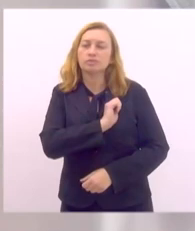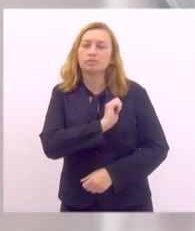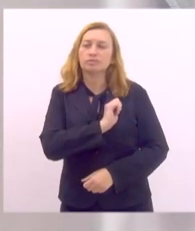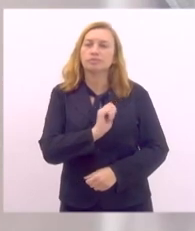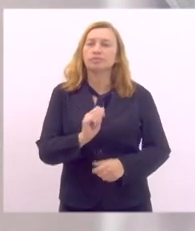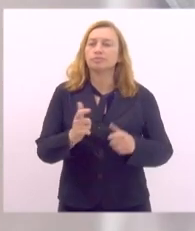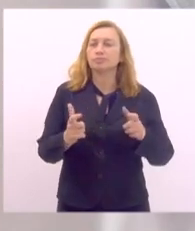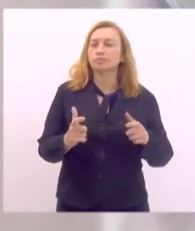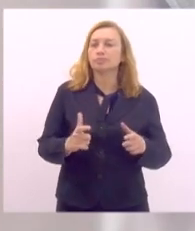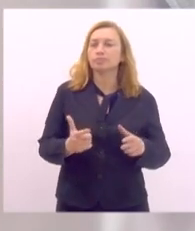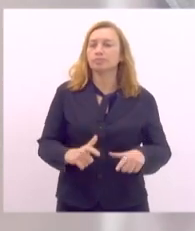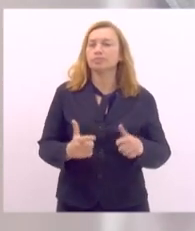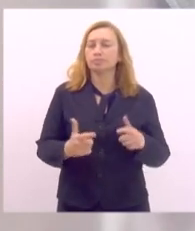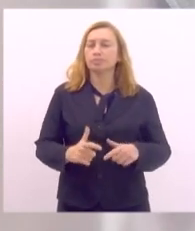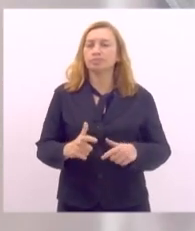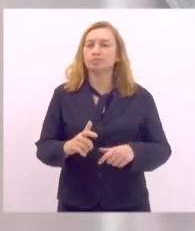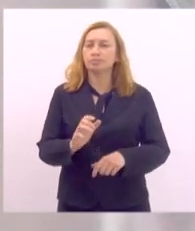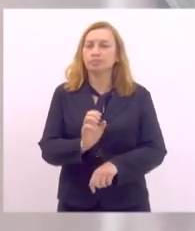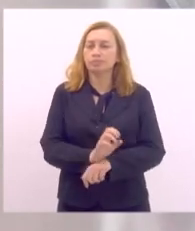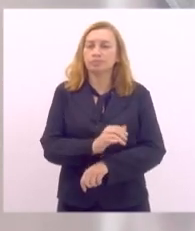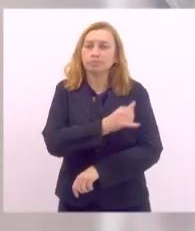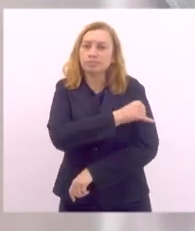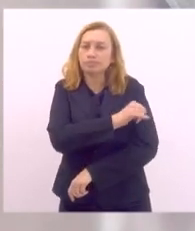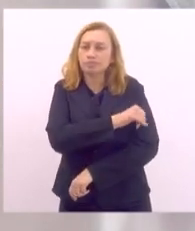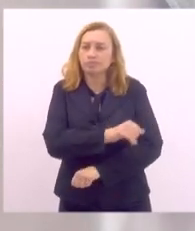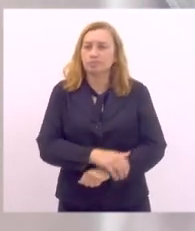município brangido para o estado de emergência e calamidade.